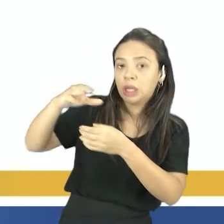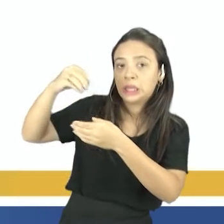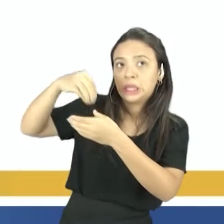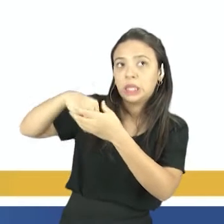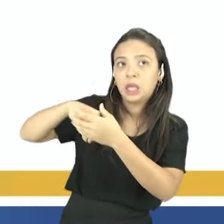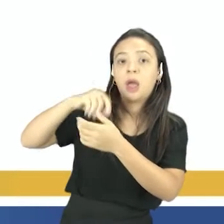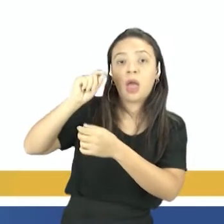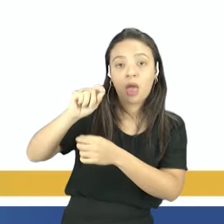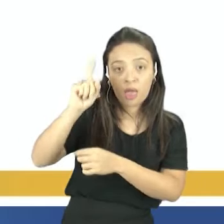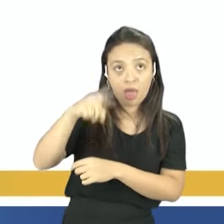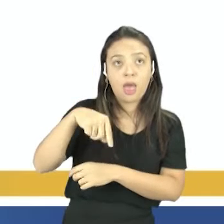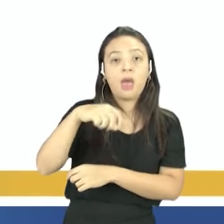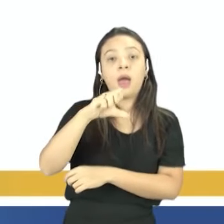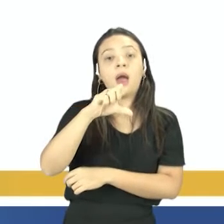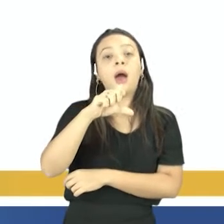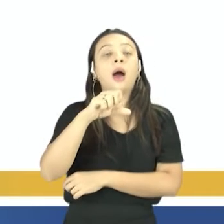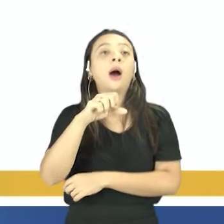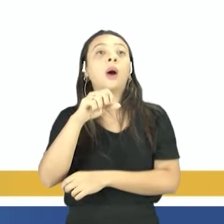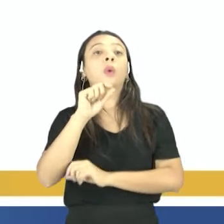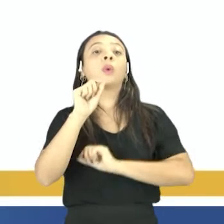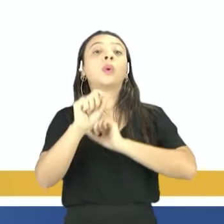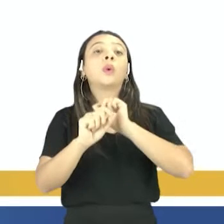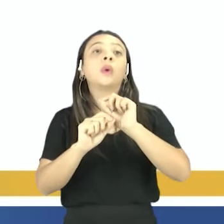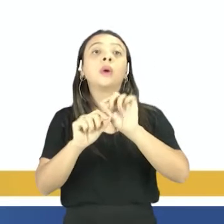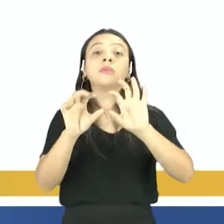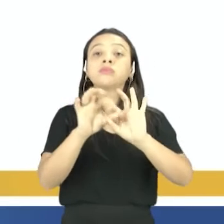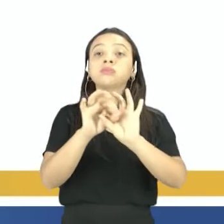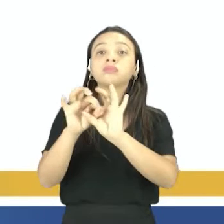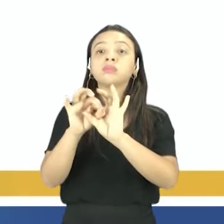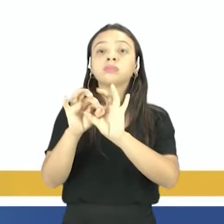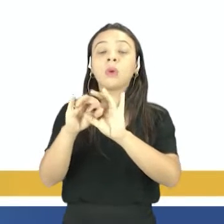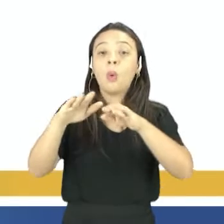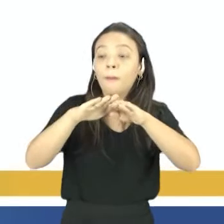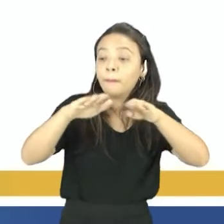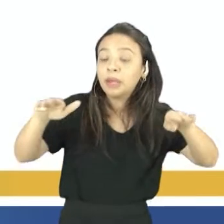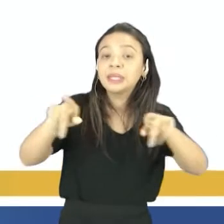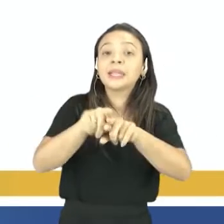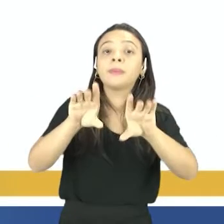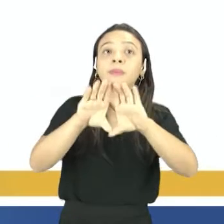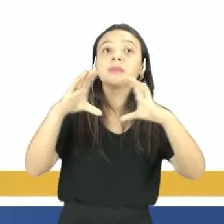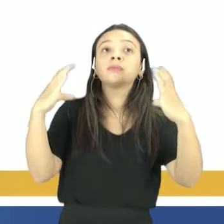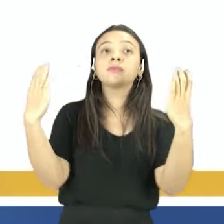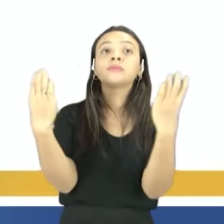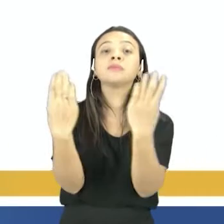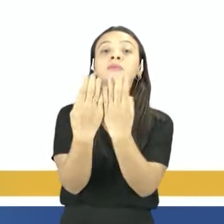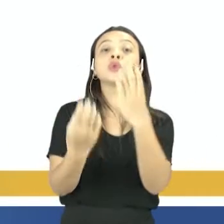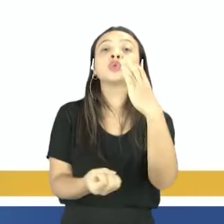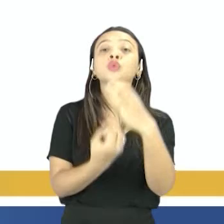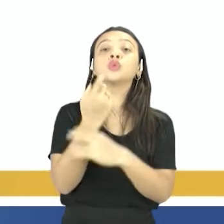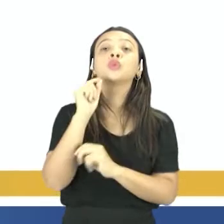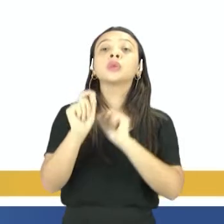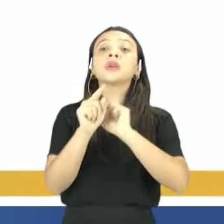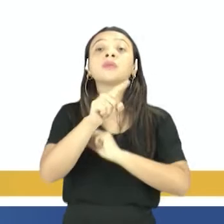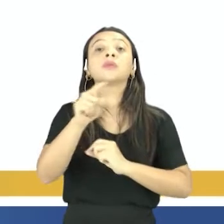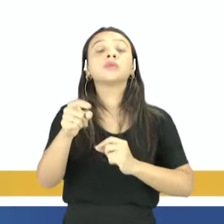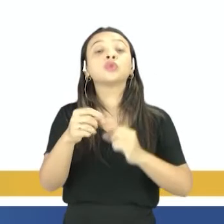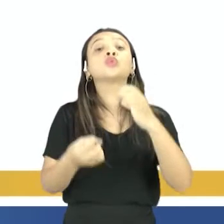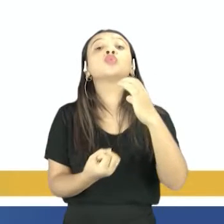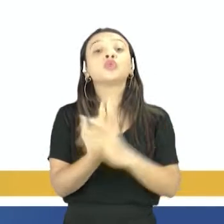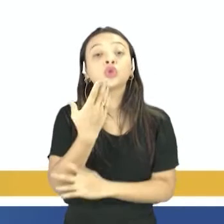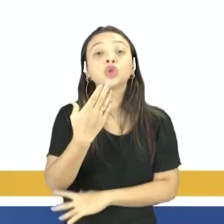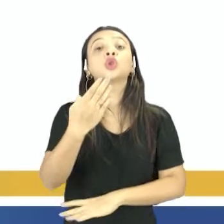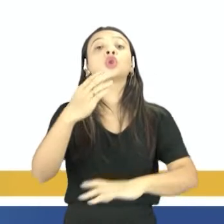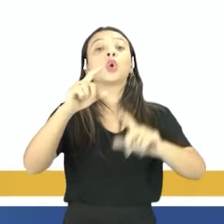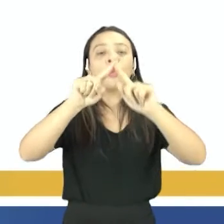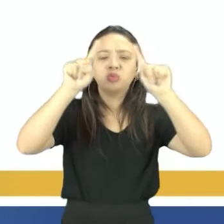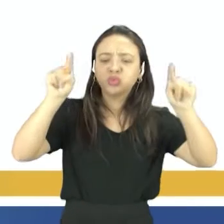é a intersecção do plano com a esfera. E o que eu formei aqui, justamente o que você pensou, eu formei um círculo, ou